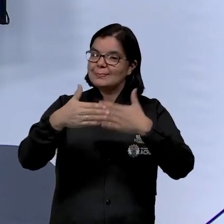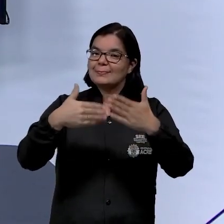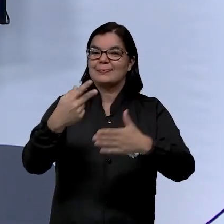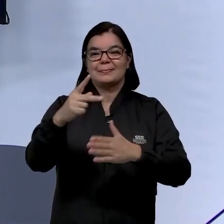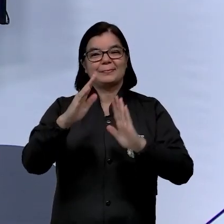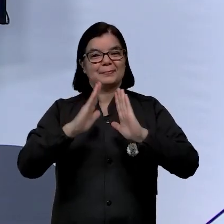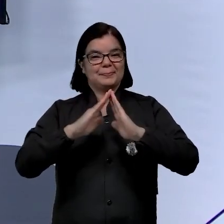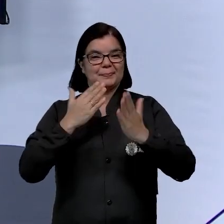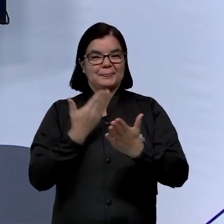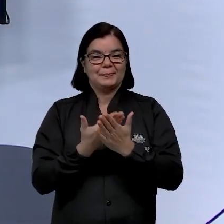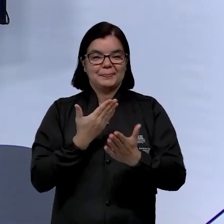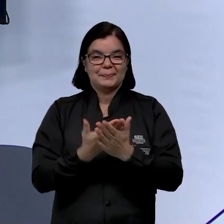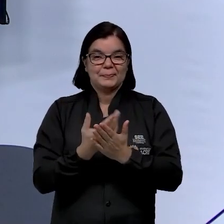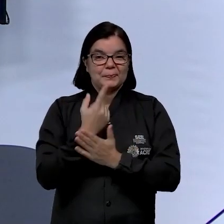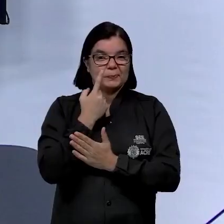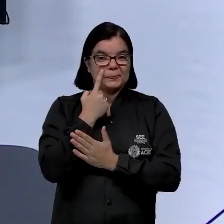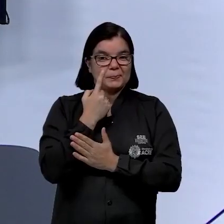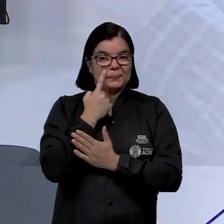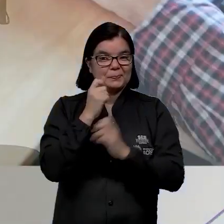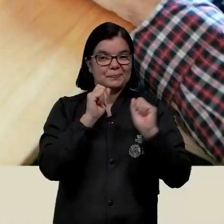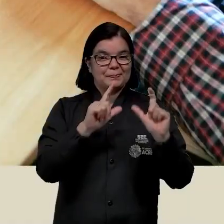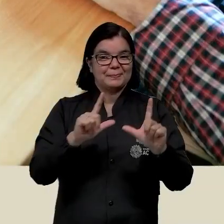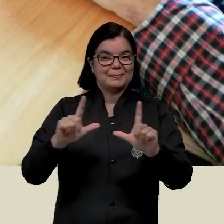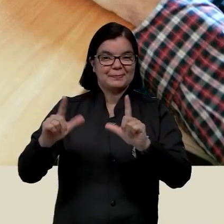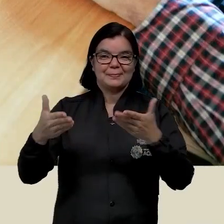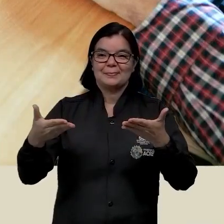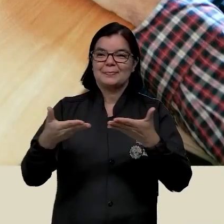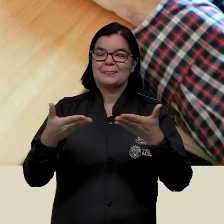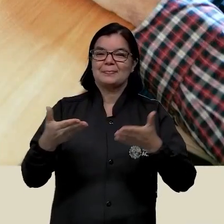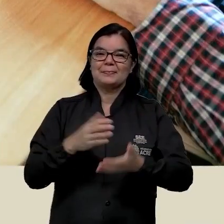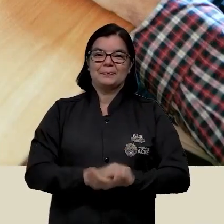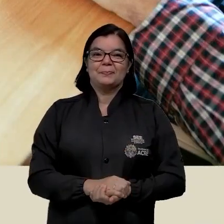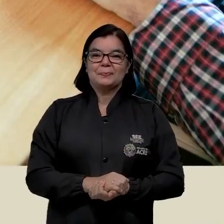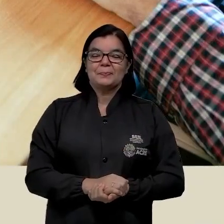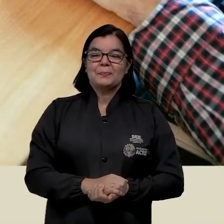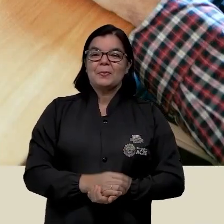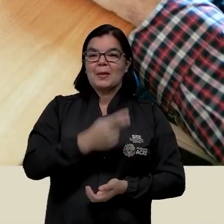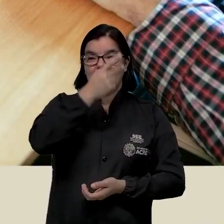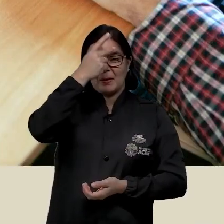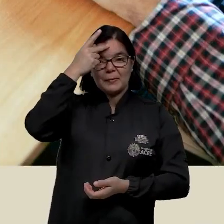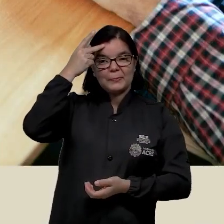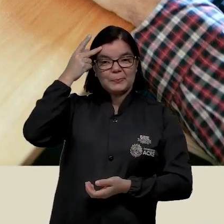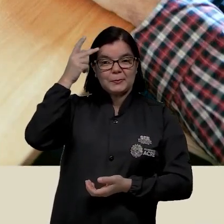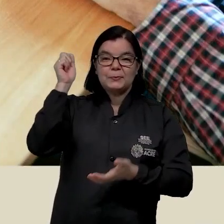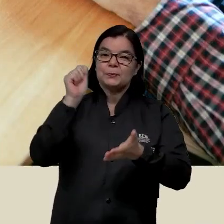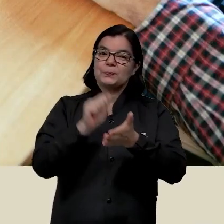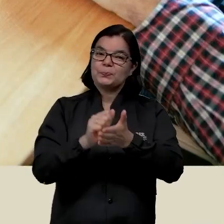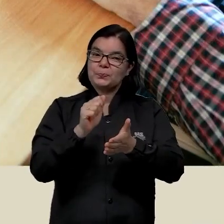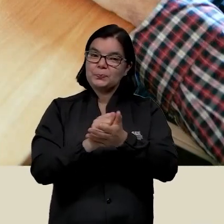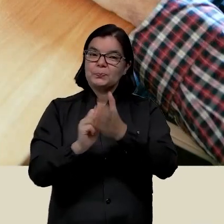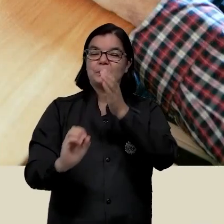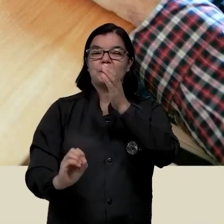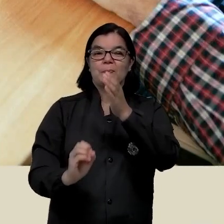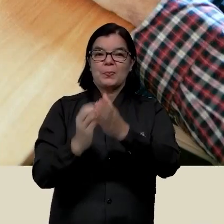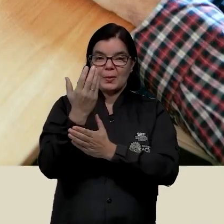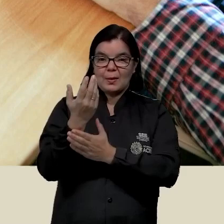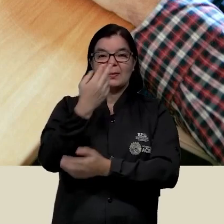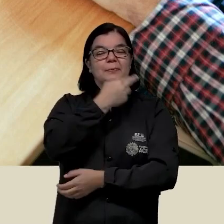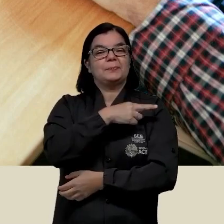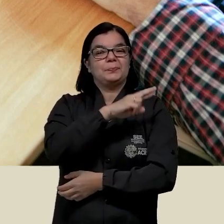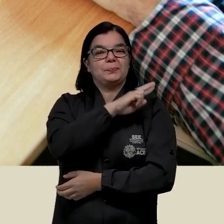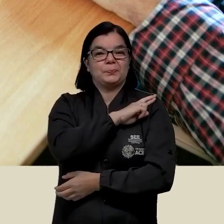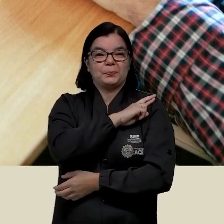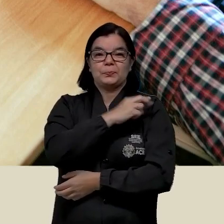sua escola. Preste atenção na nossa tela então agora, tá? A autoria, ela se refere à origem e à